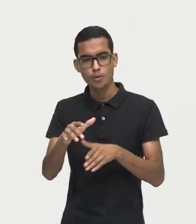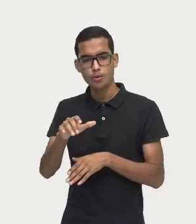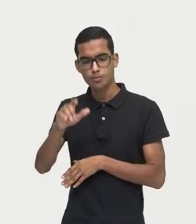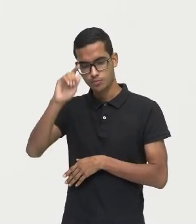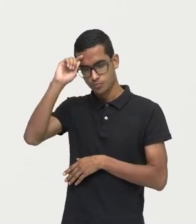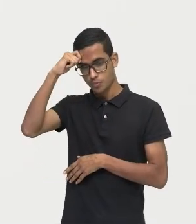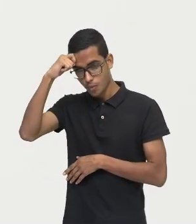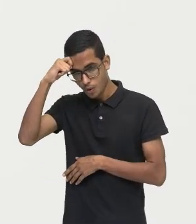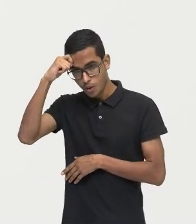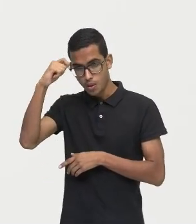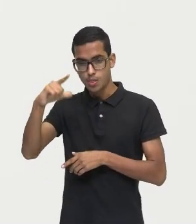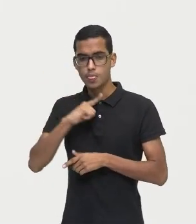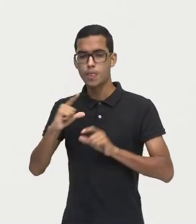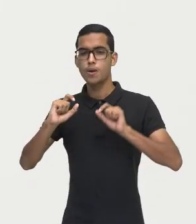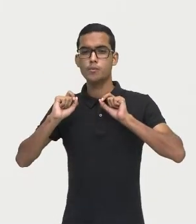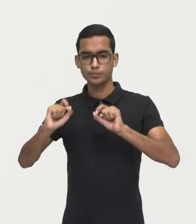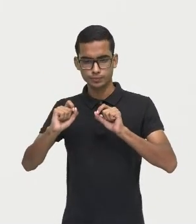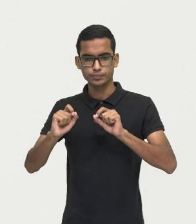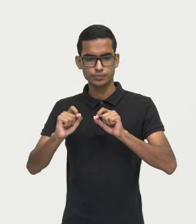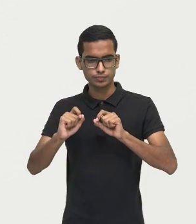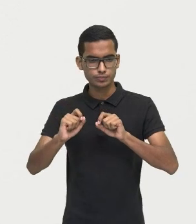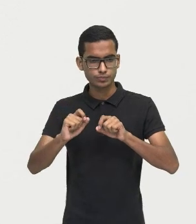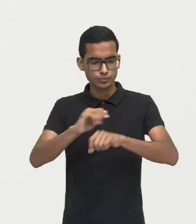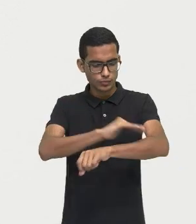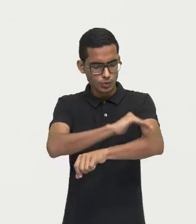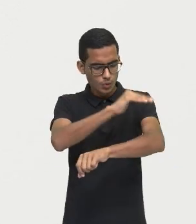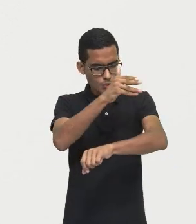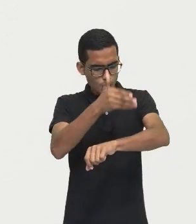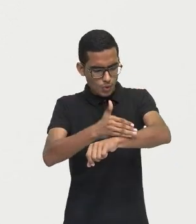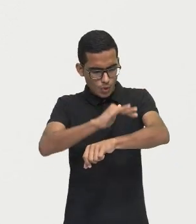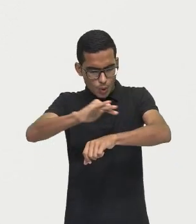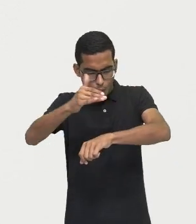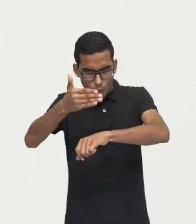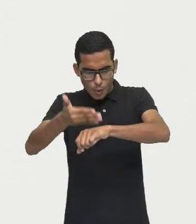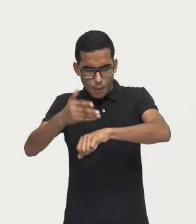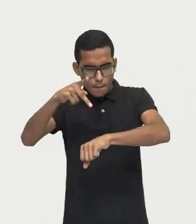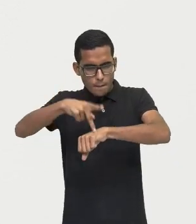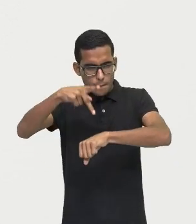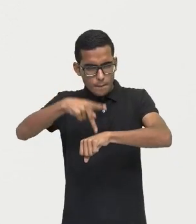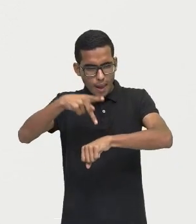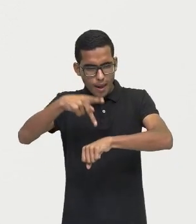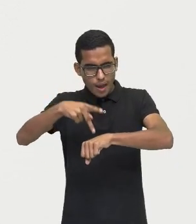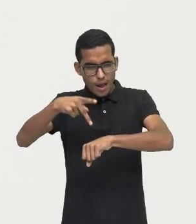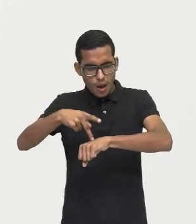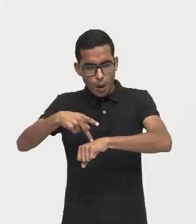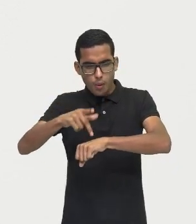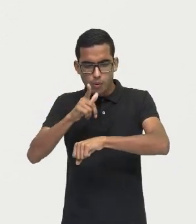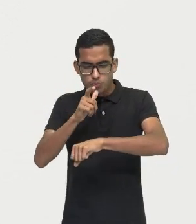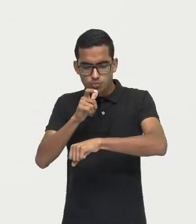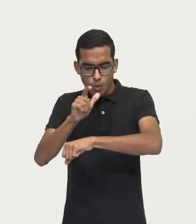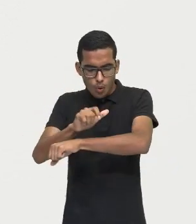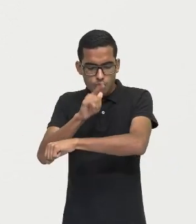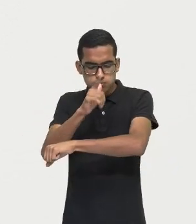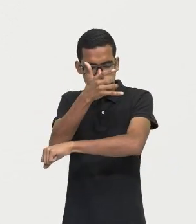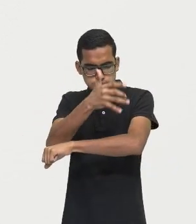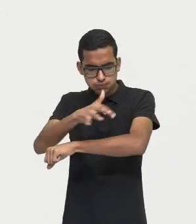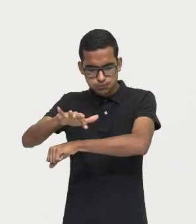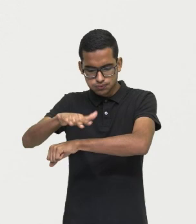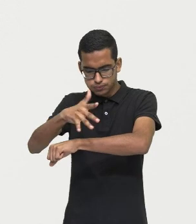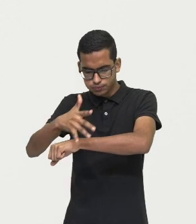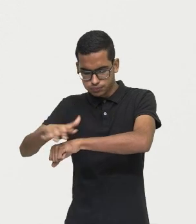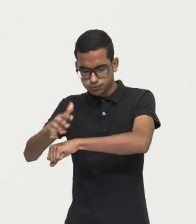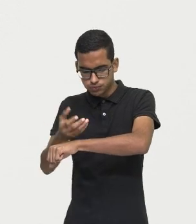pedregoso, com dificuldade de navegação na vazante, né, quando o rio começa a baixar, e o rio Amazonas apresenta